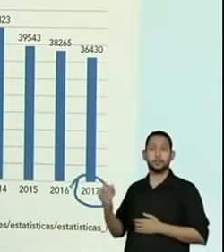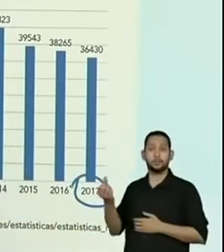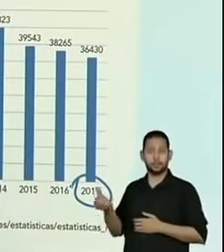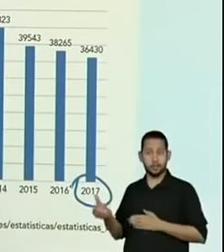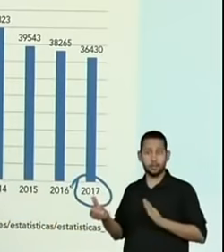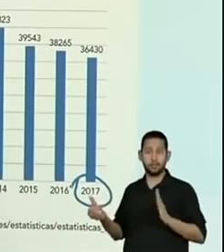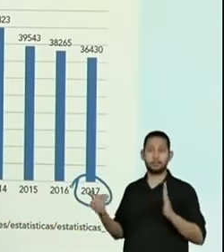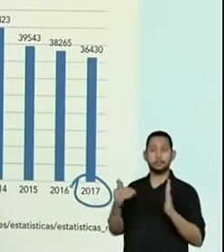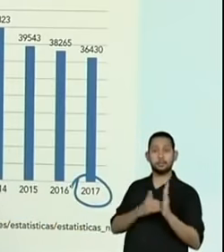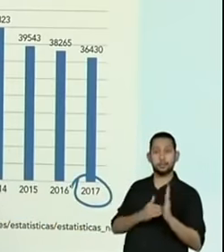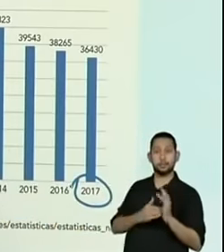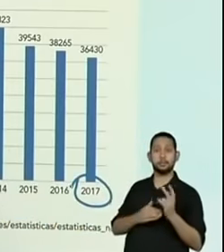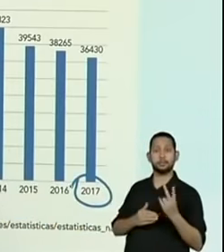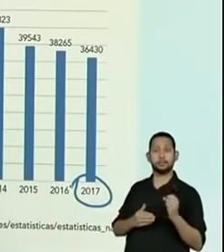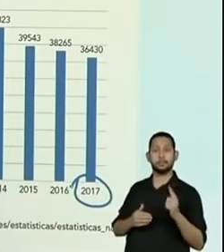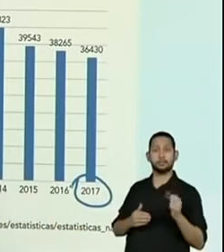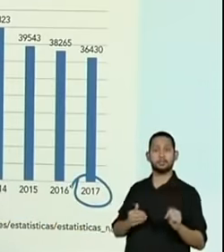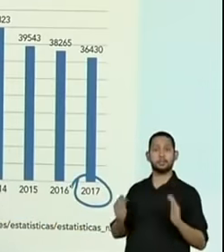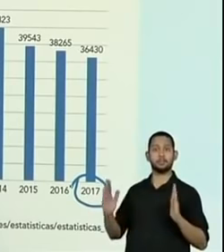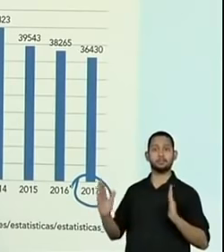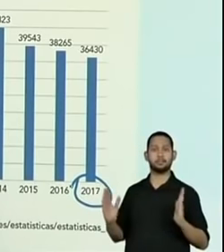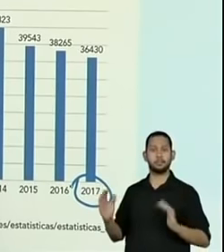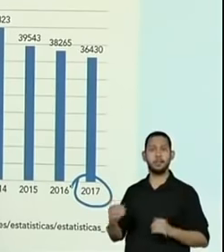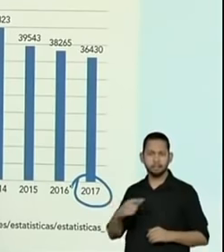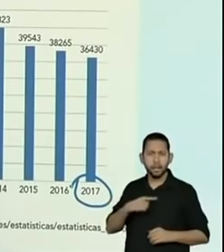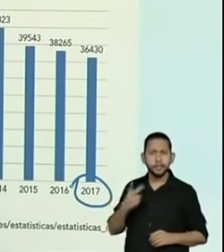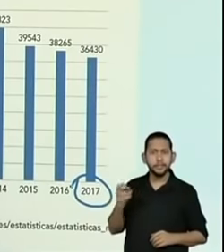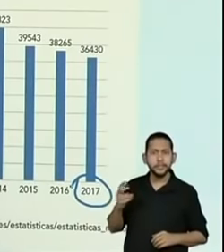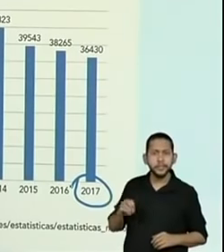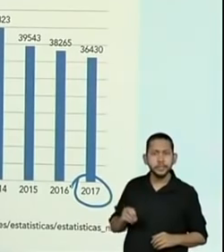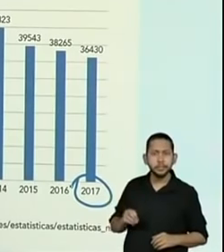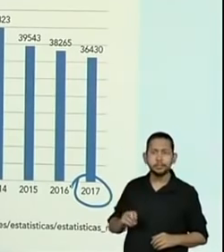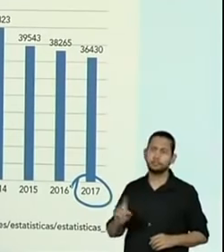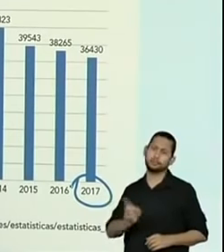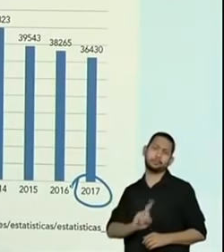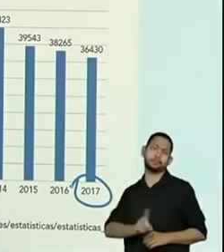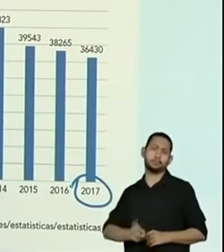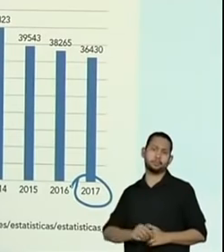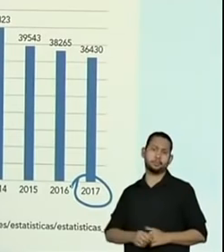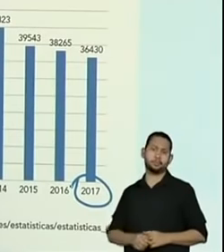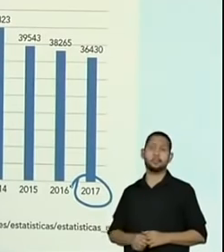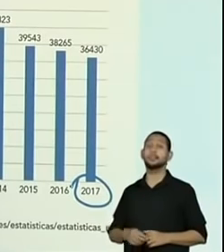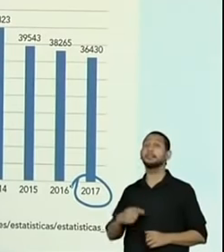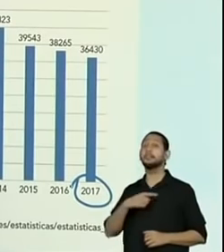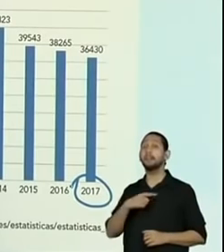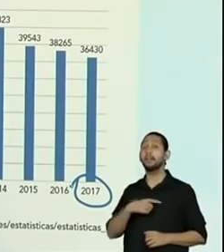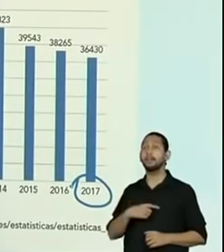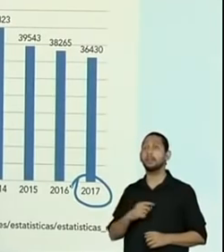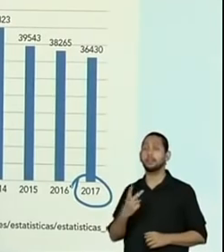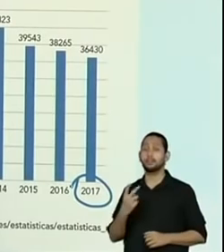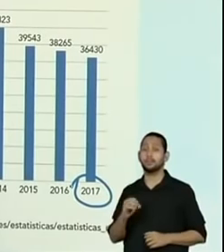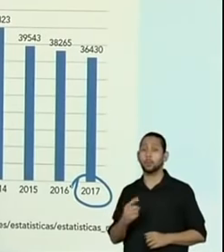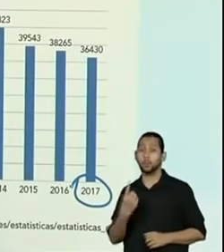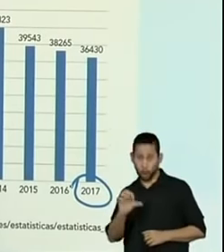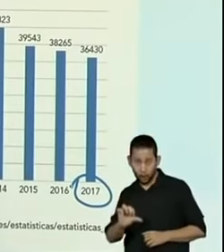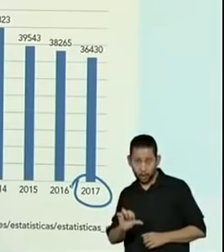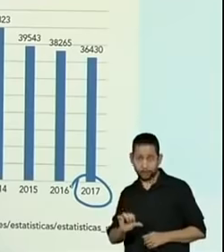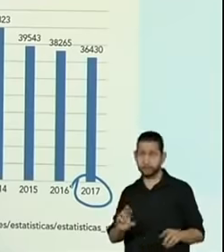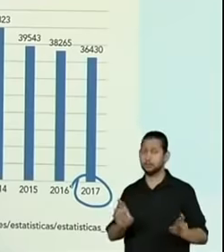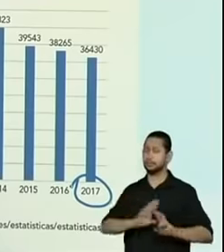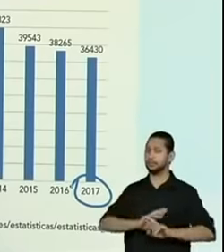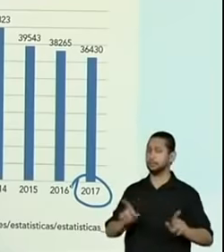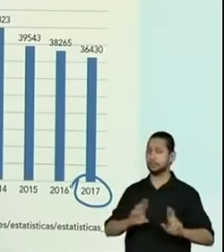2017. Pro, essa pesquisa foi feita em 2020? Não. Essa pesquisa foi feita em